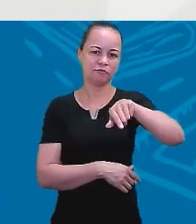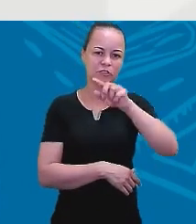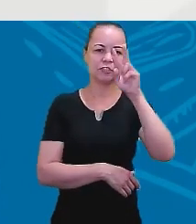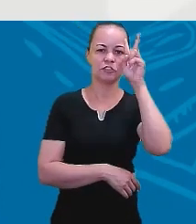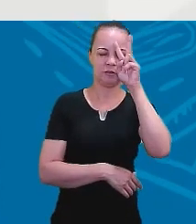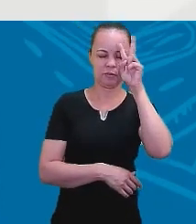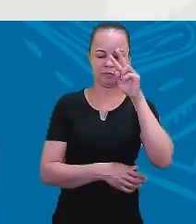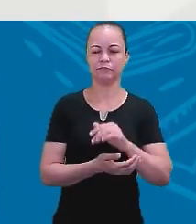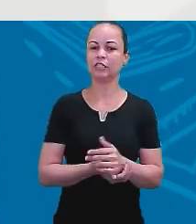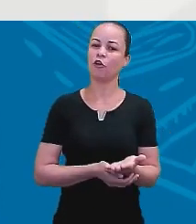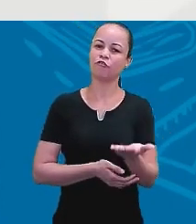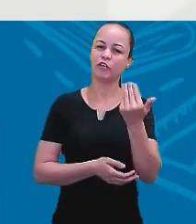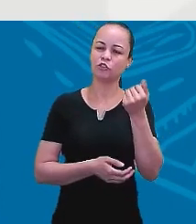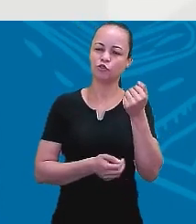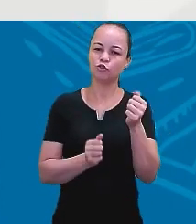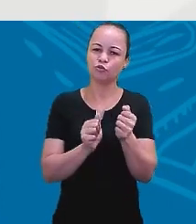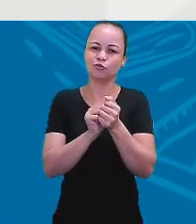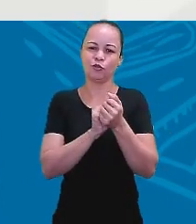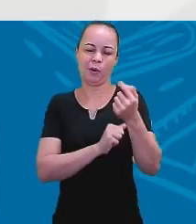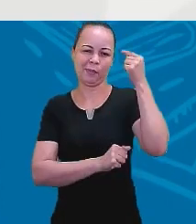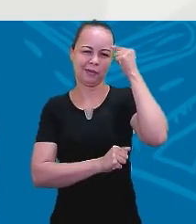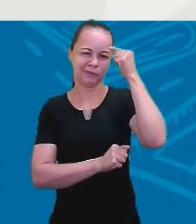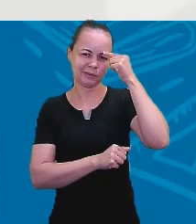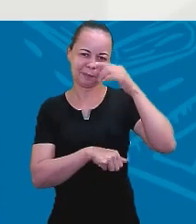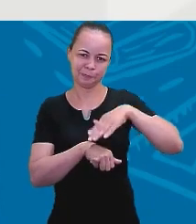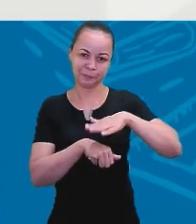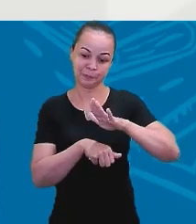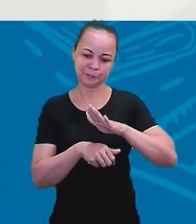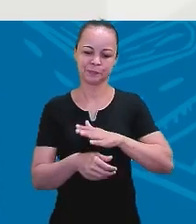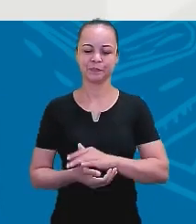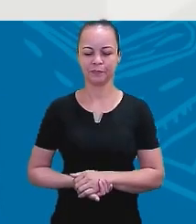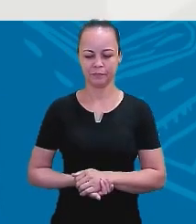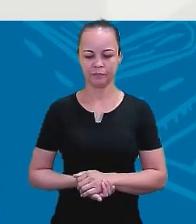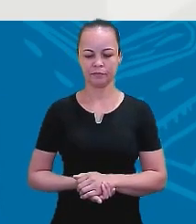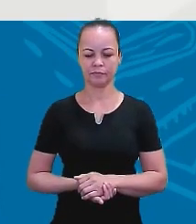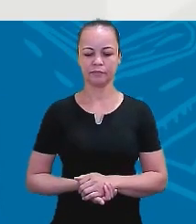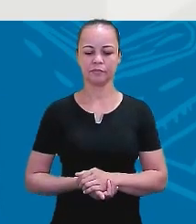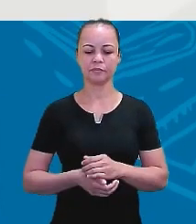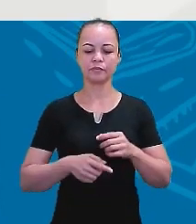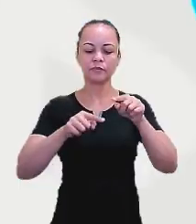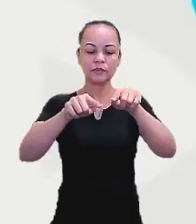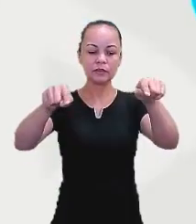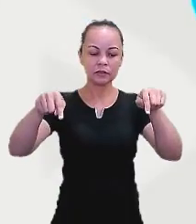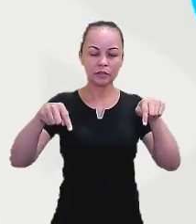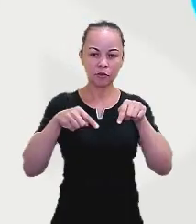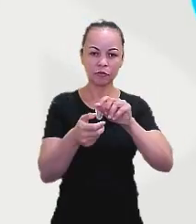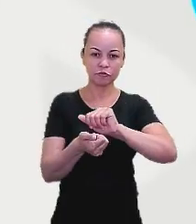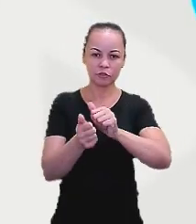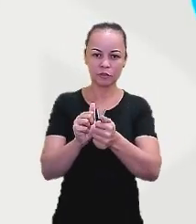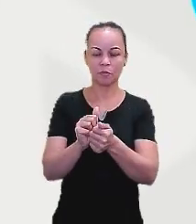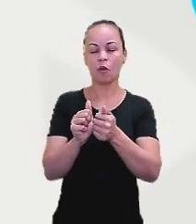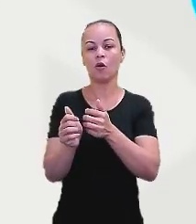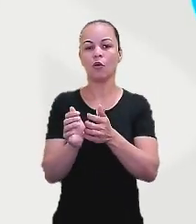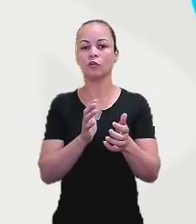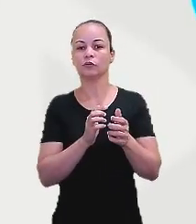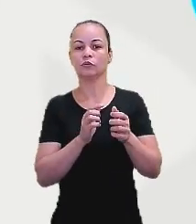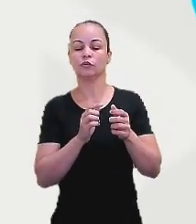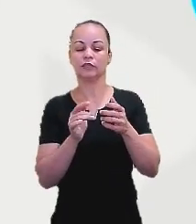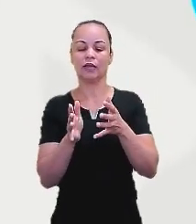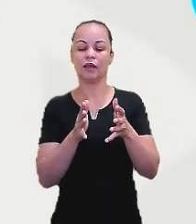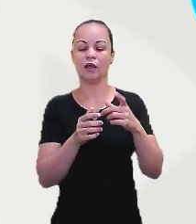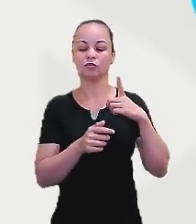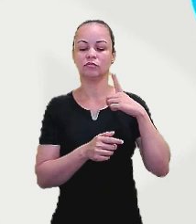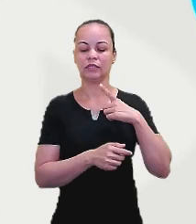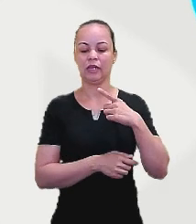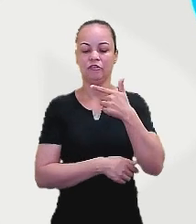comigo pensar um pouco. A quadra de futebol de salão de uma escola possui 22